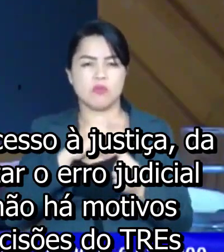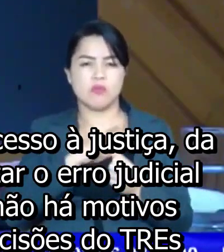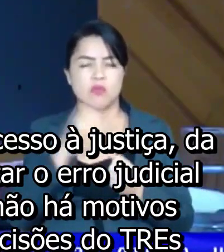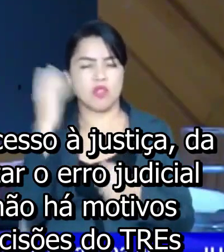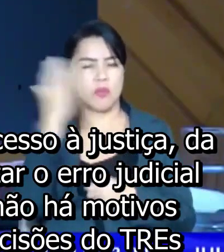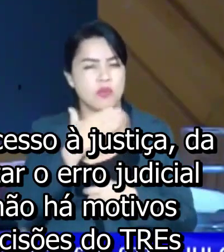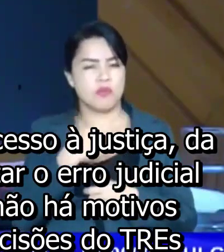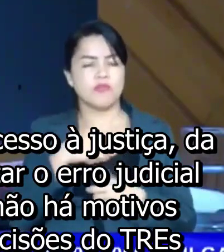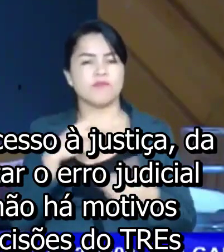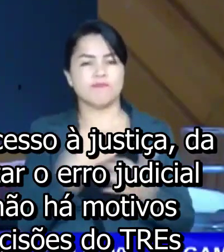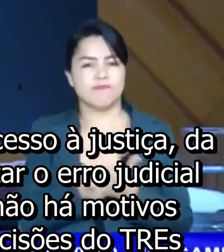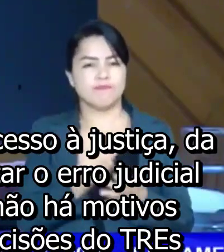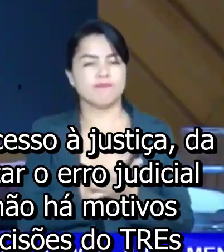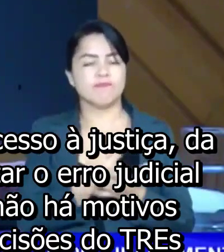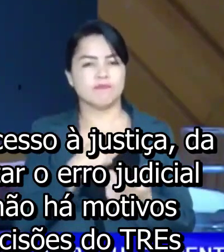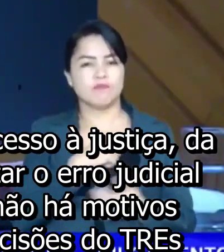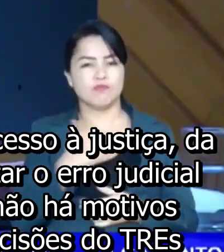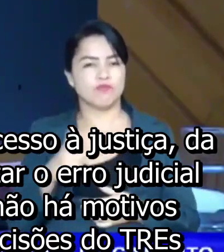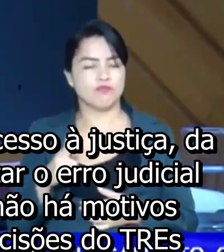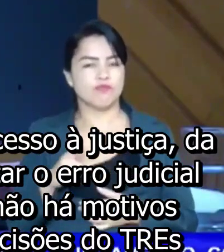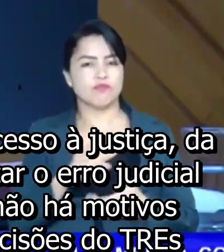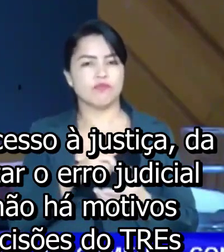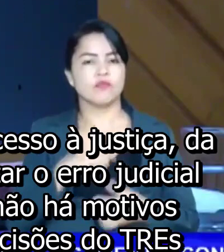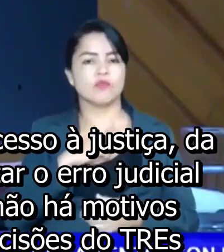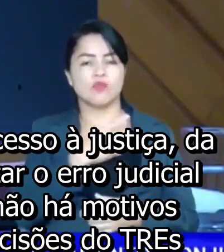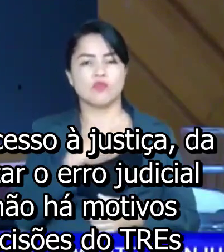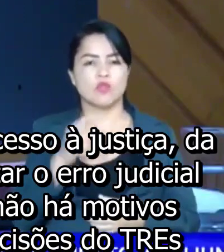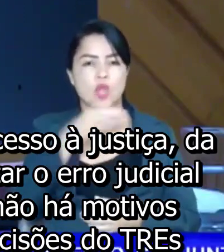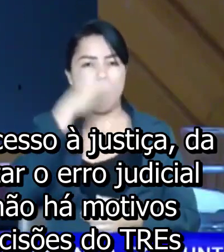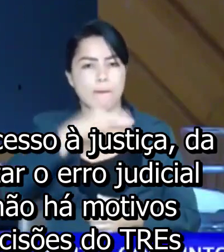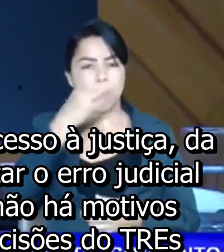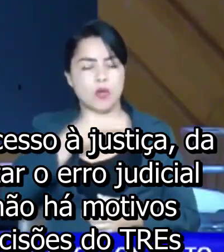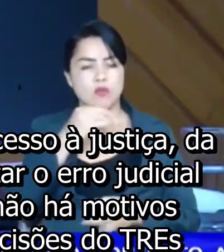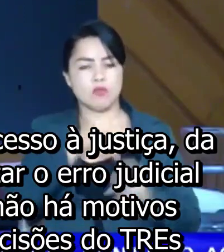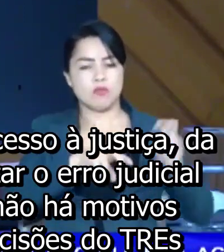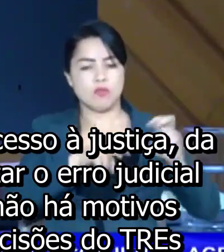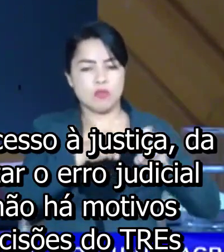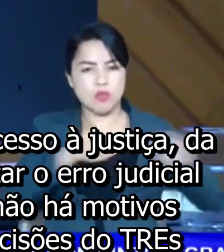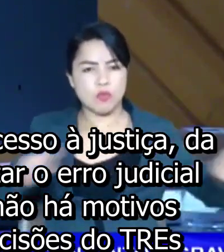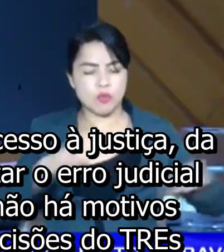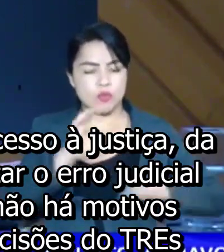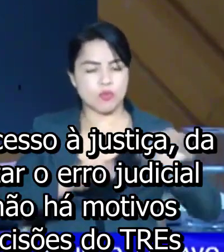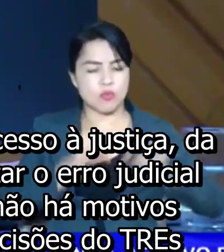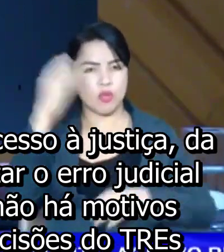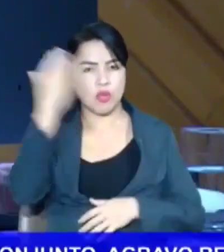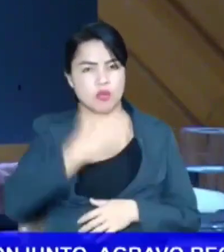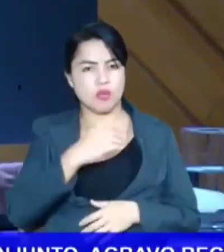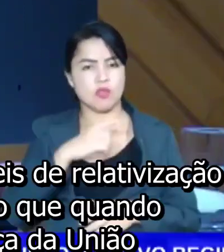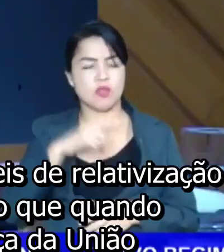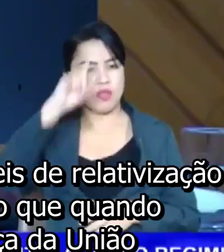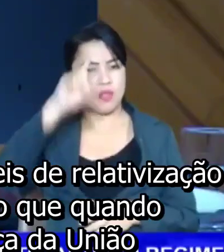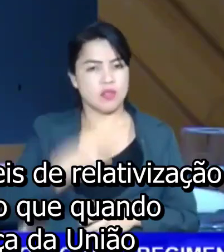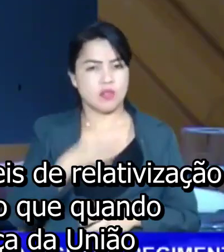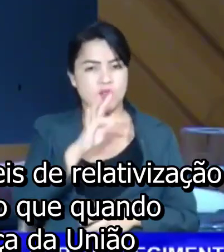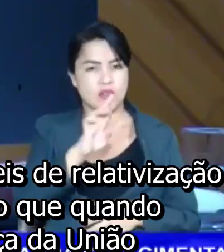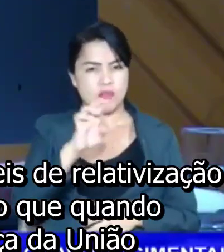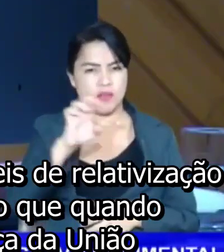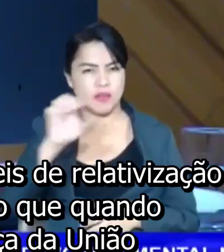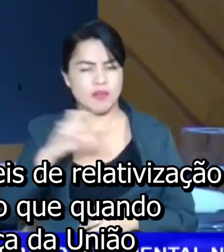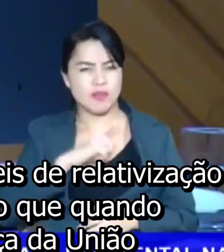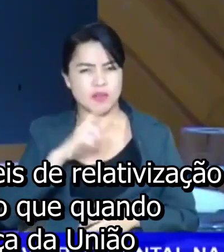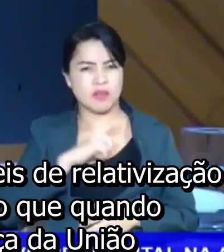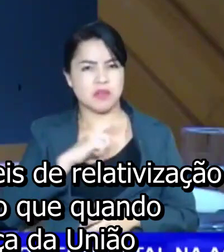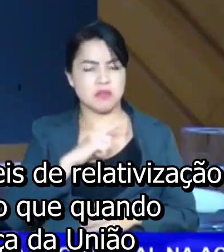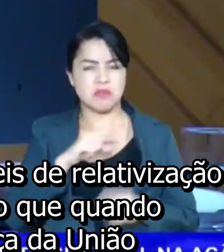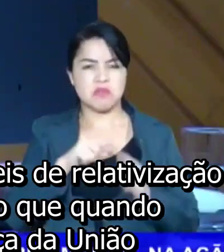provas ilícitas. Frisou que não há motivos com amparo constitucional para que se defenda que as decisões dos TREs sejam